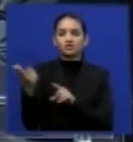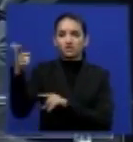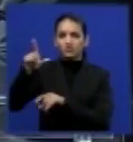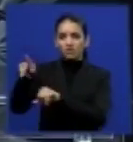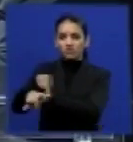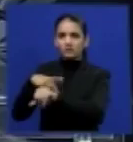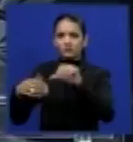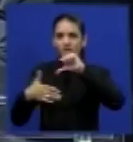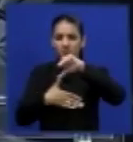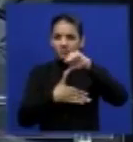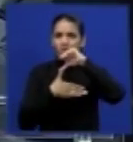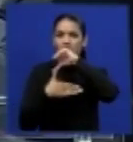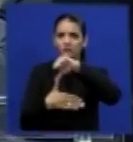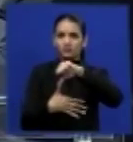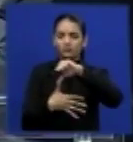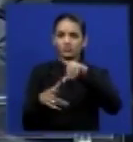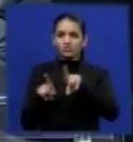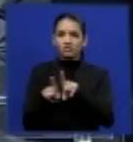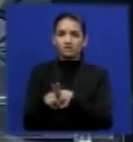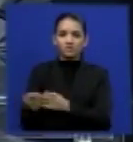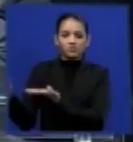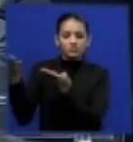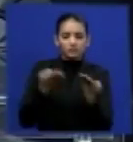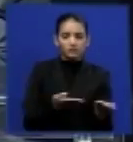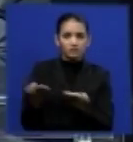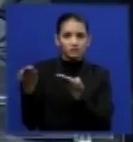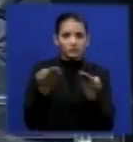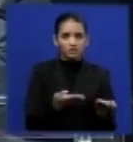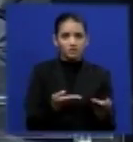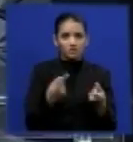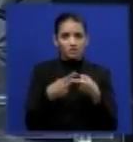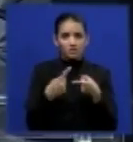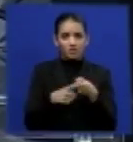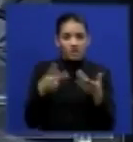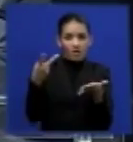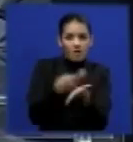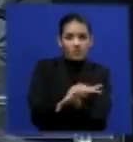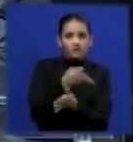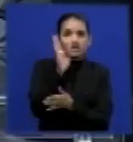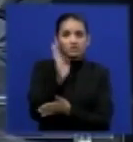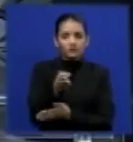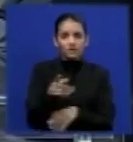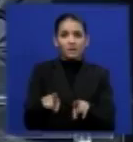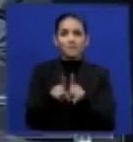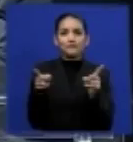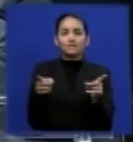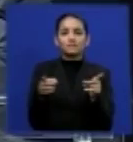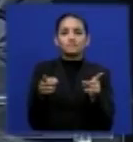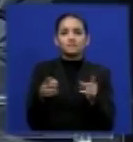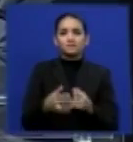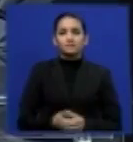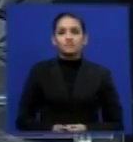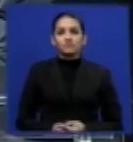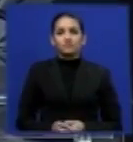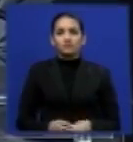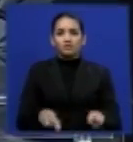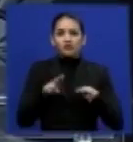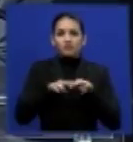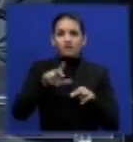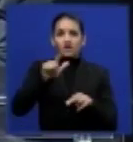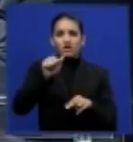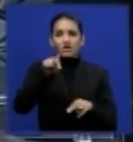do Mercosul importações eh que vêm sendo feitas eh em função de um laudo